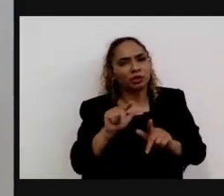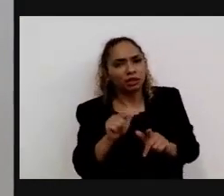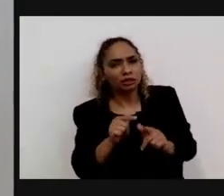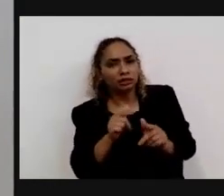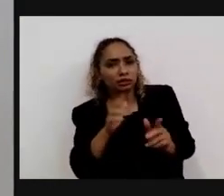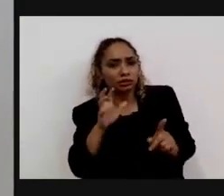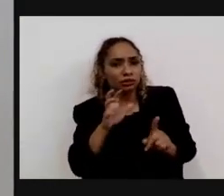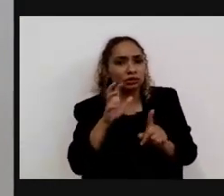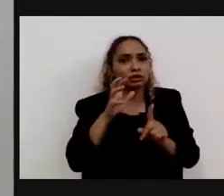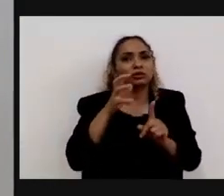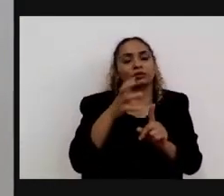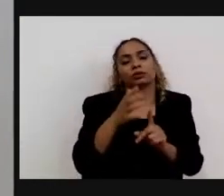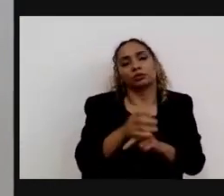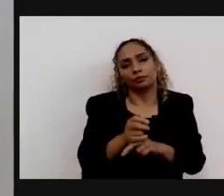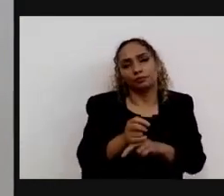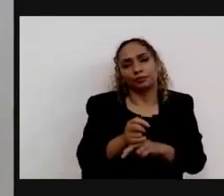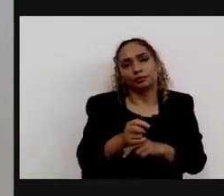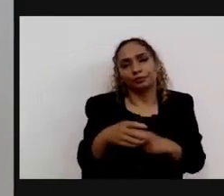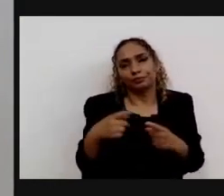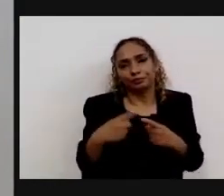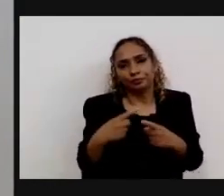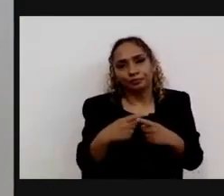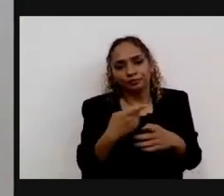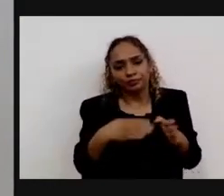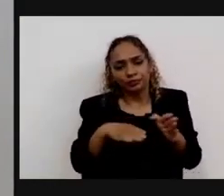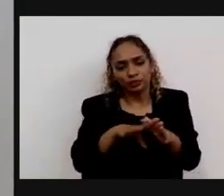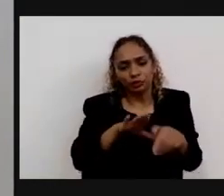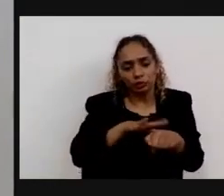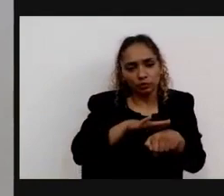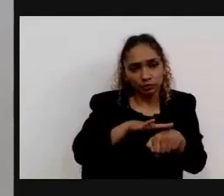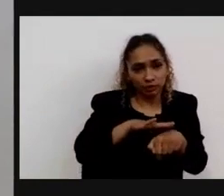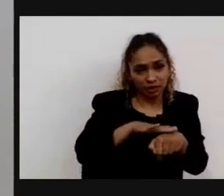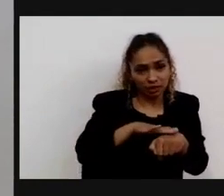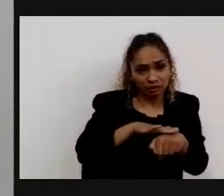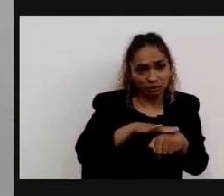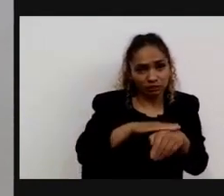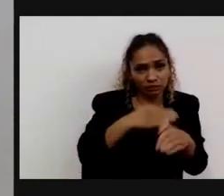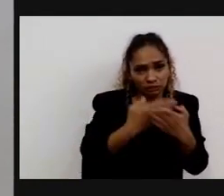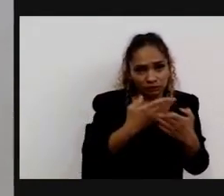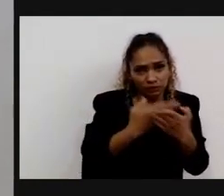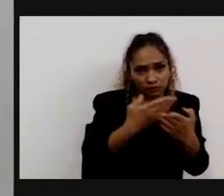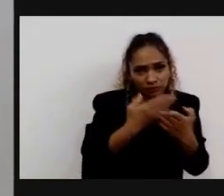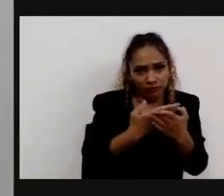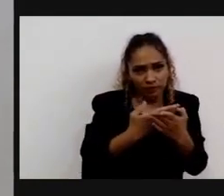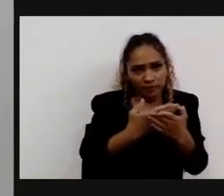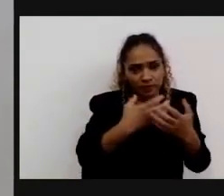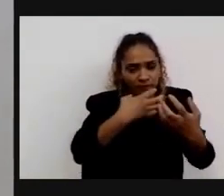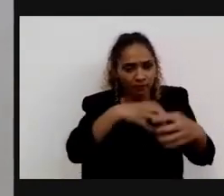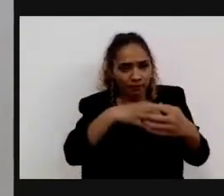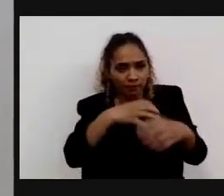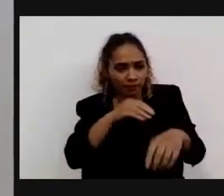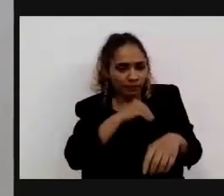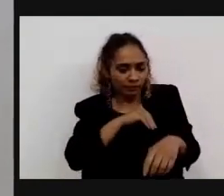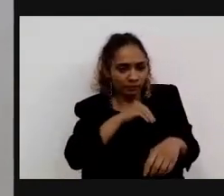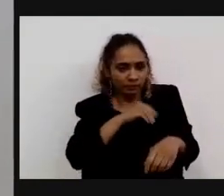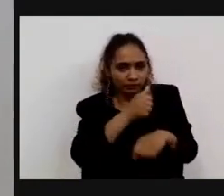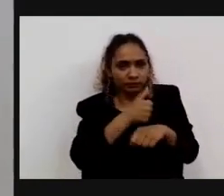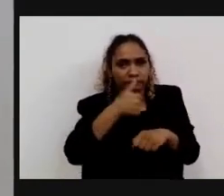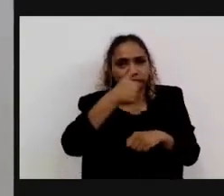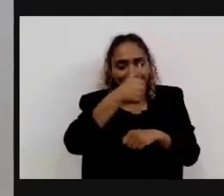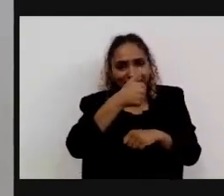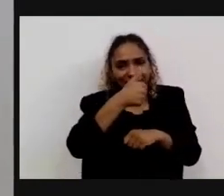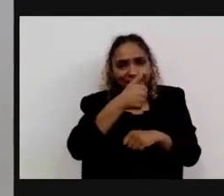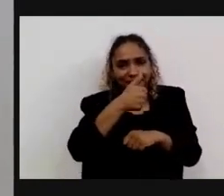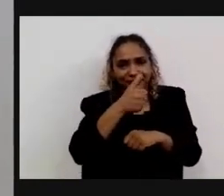de incentivo ao desempenho né porque chega um momento que as pessoas ou elas vão estudar para um concurso mais bem remunerado ou elas